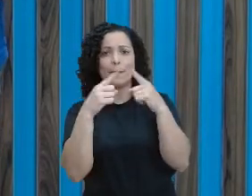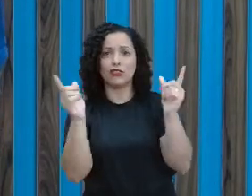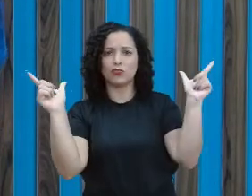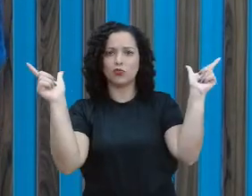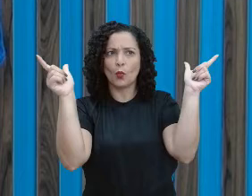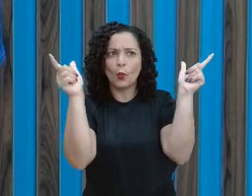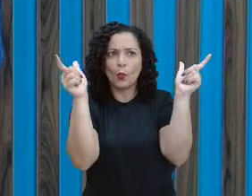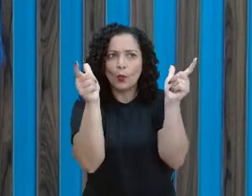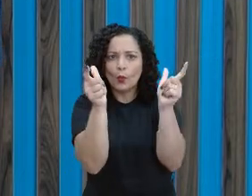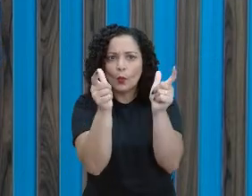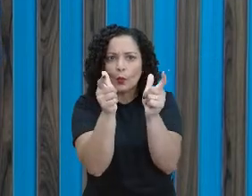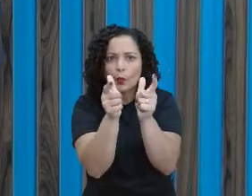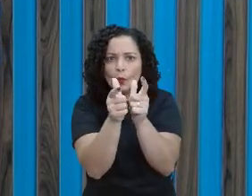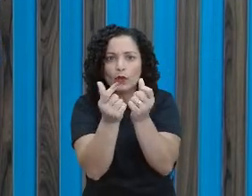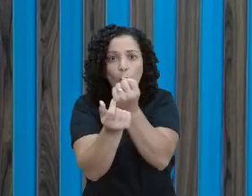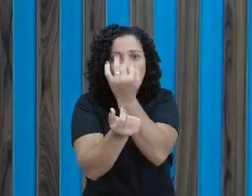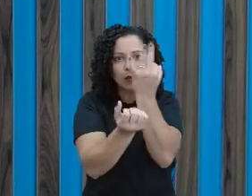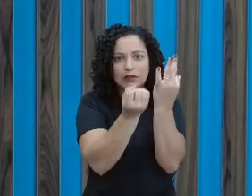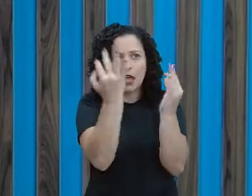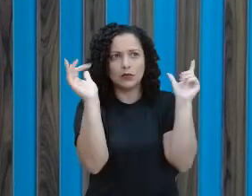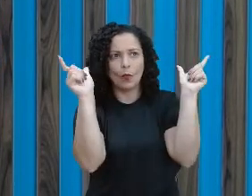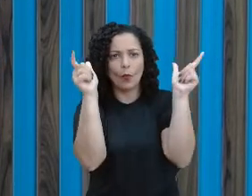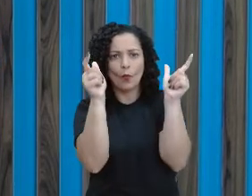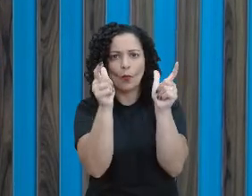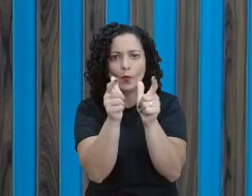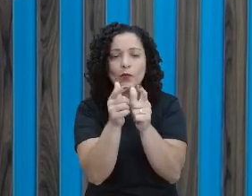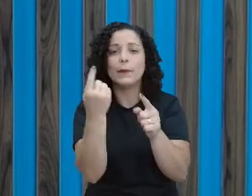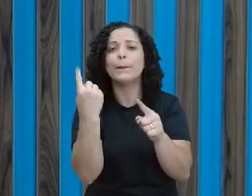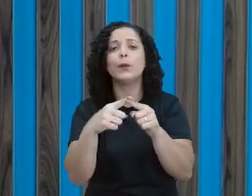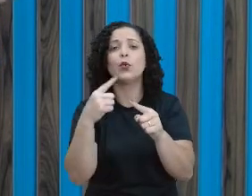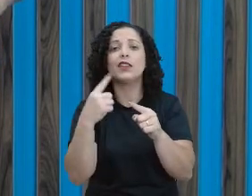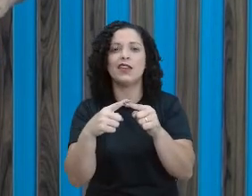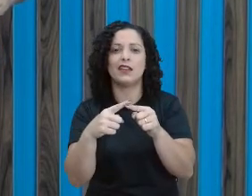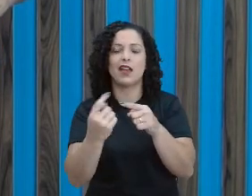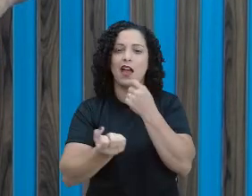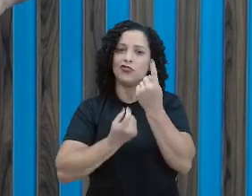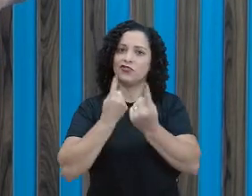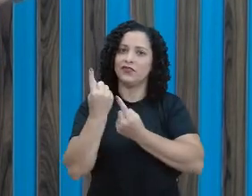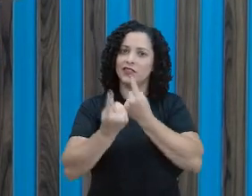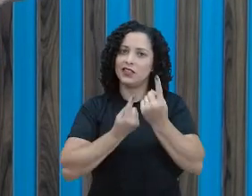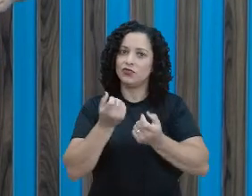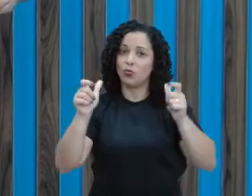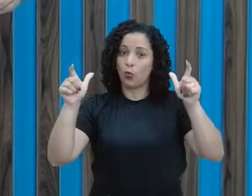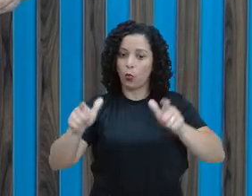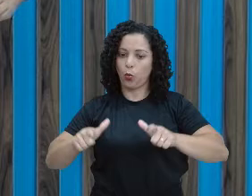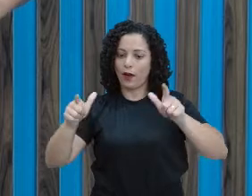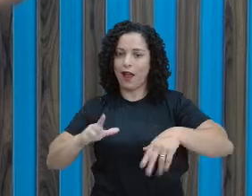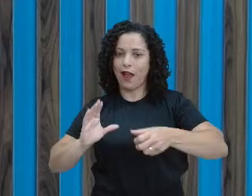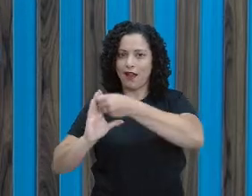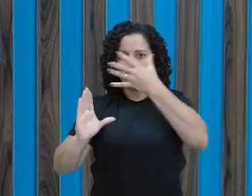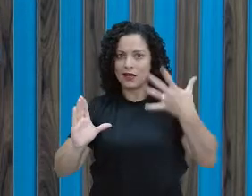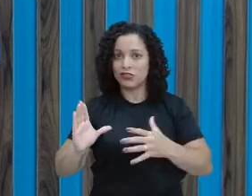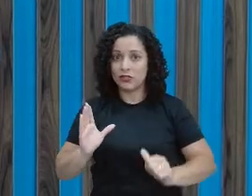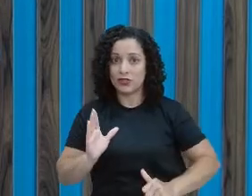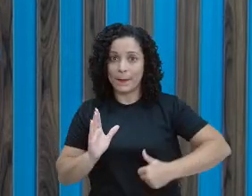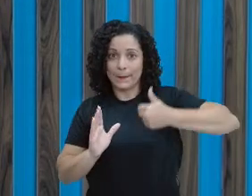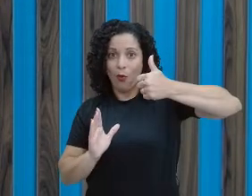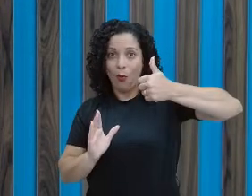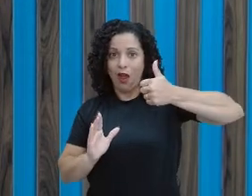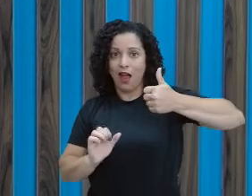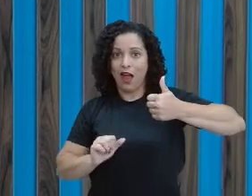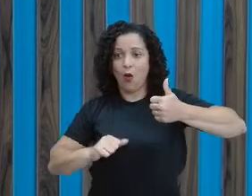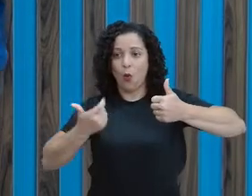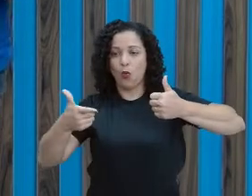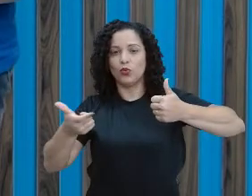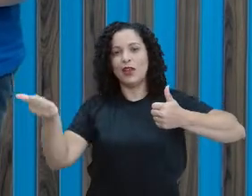gente vai perceber aí? Que o ambiente, às vezes, ele é favorável para uma característica e desfavorável para